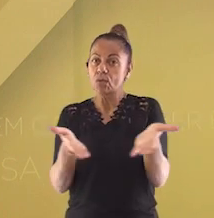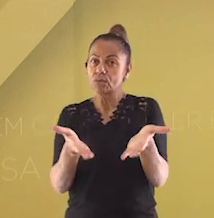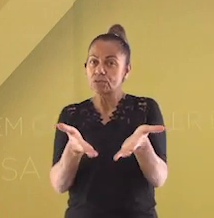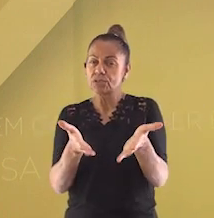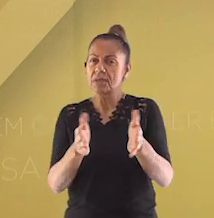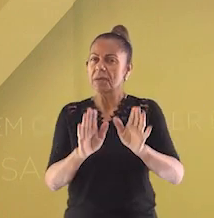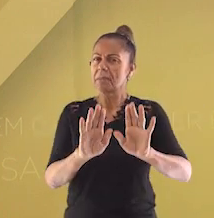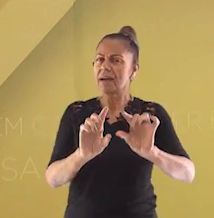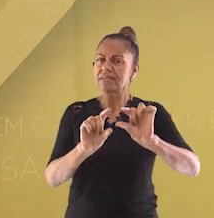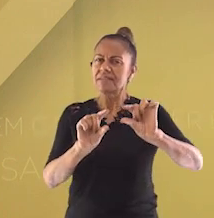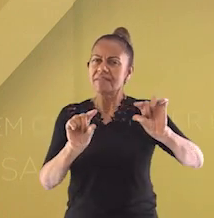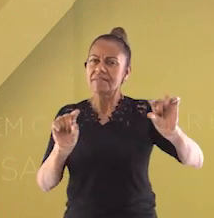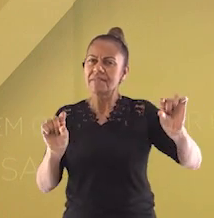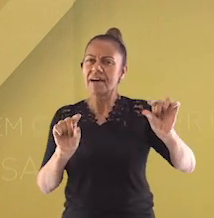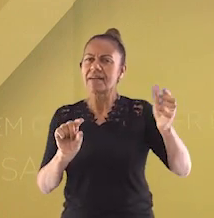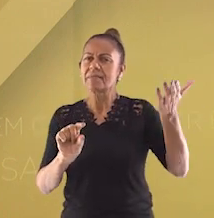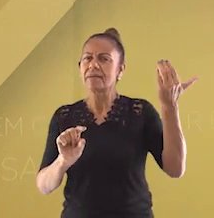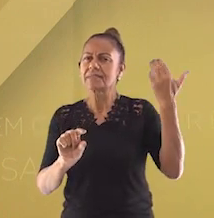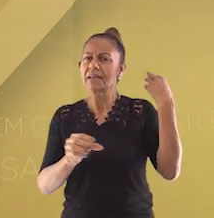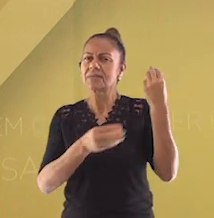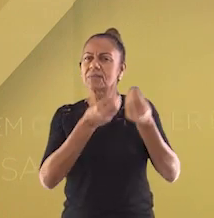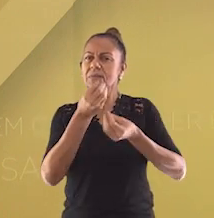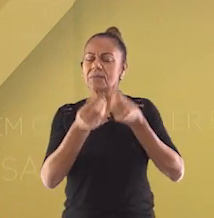as opções são